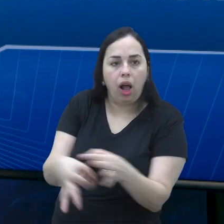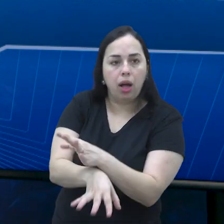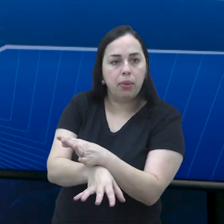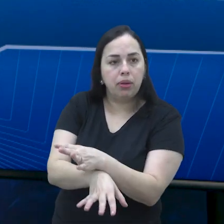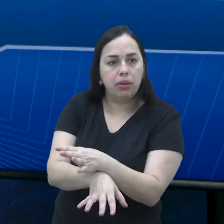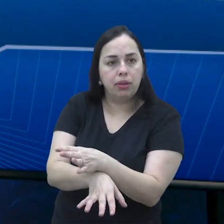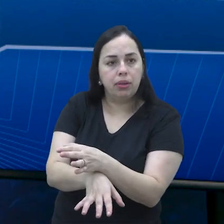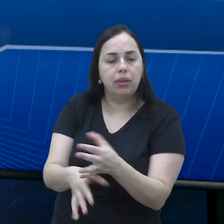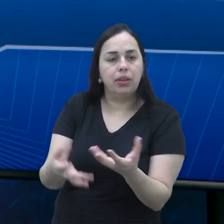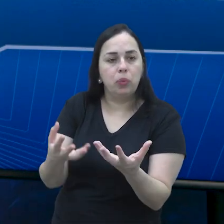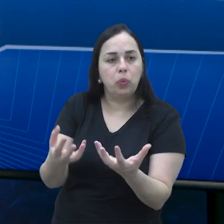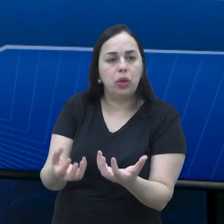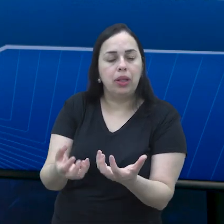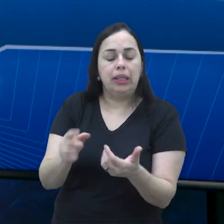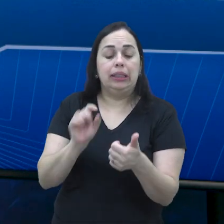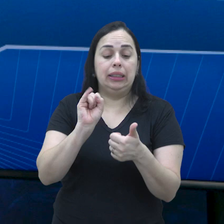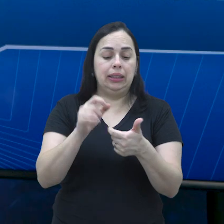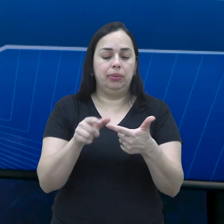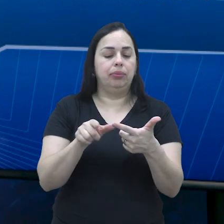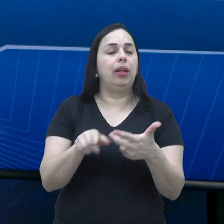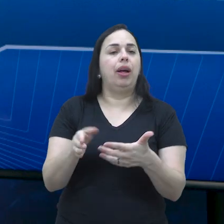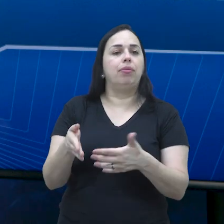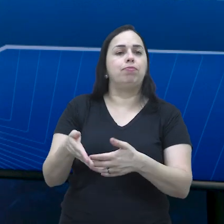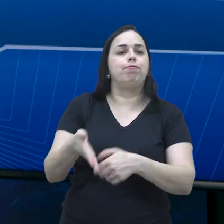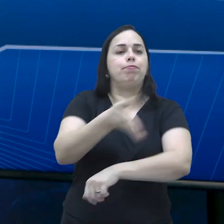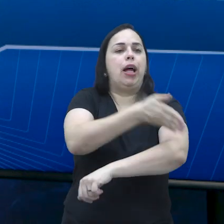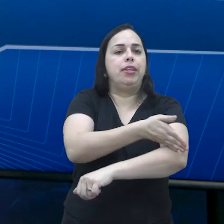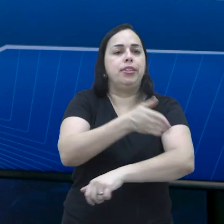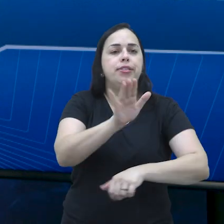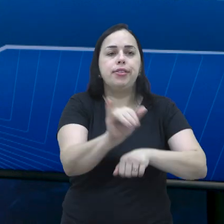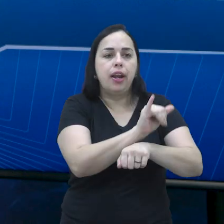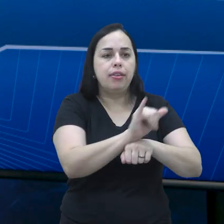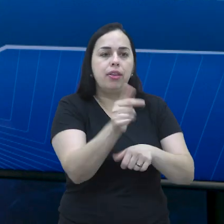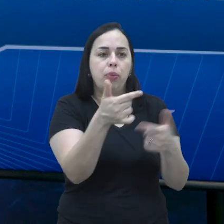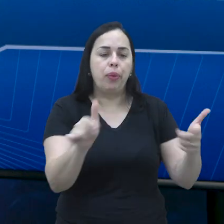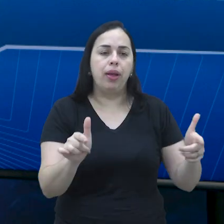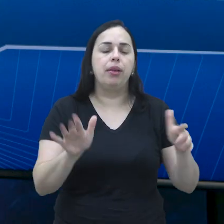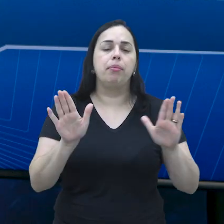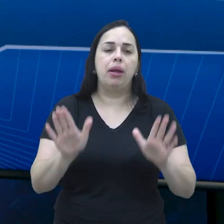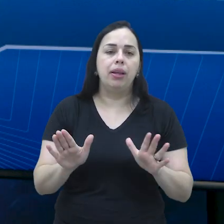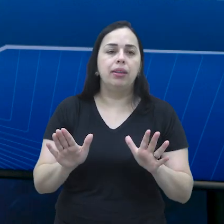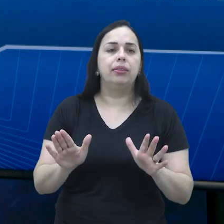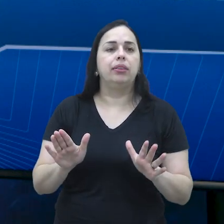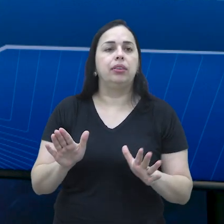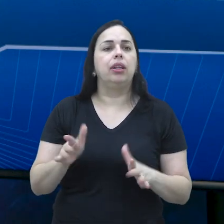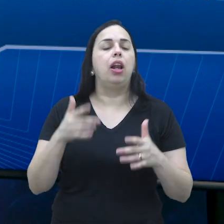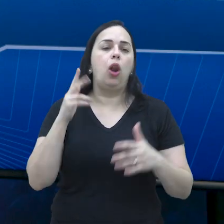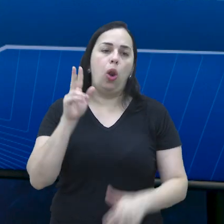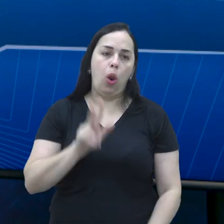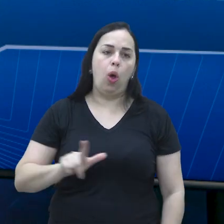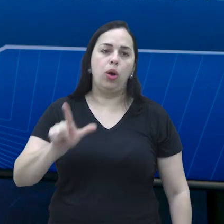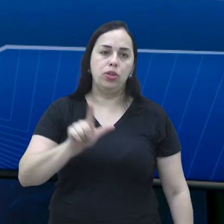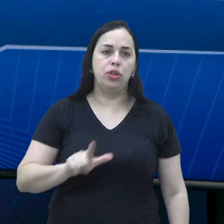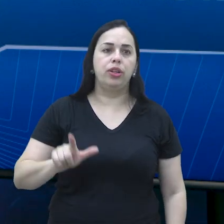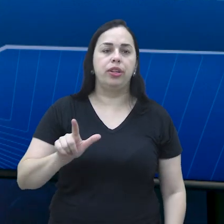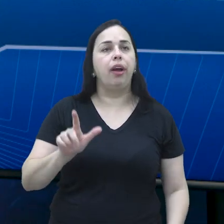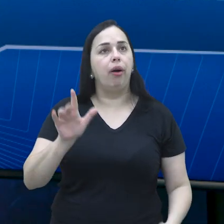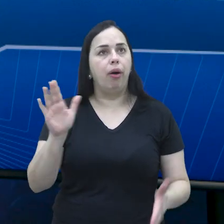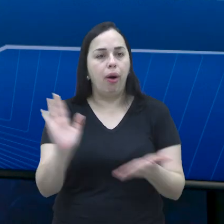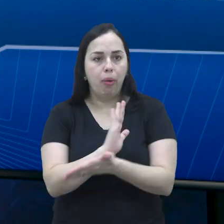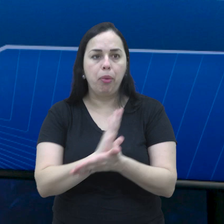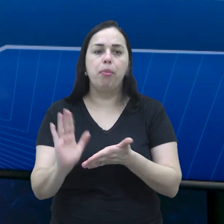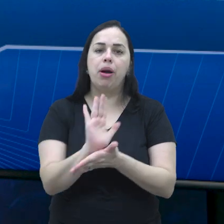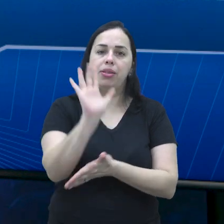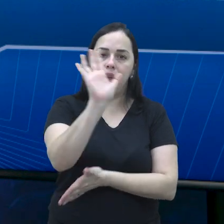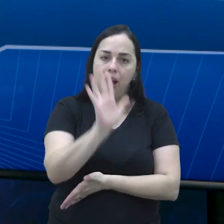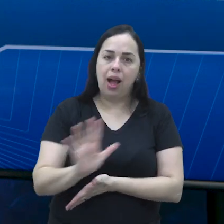ali depois de que nenhuma dessas estratégias foram adotadas. Claro que em algumas regiões essa questão da seca tem a ver com o clima